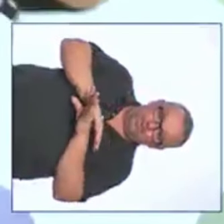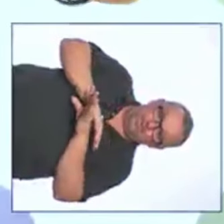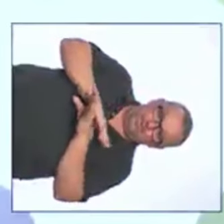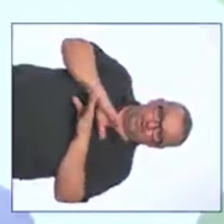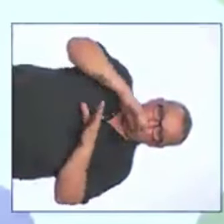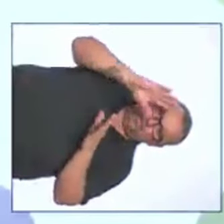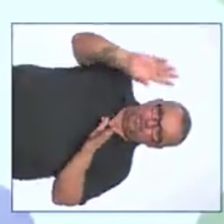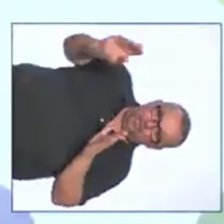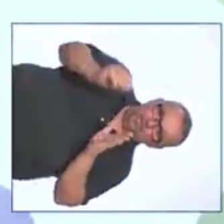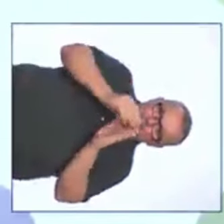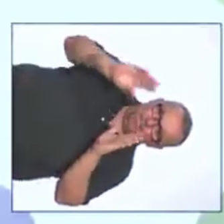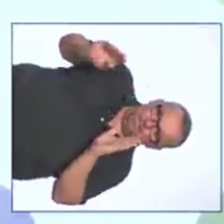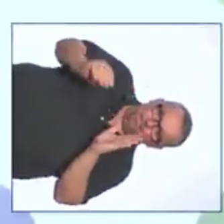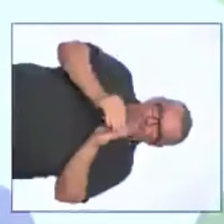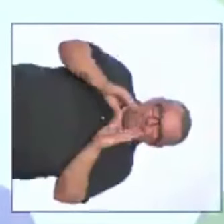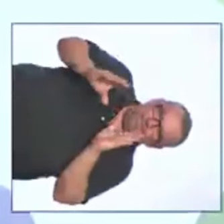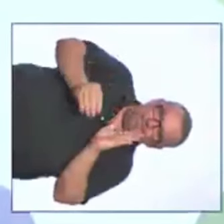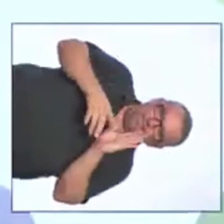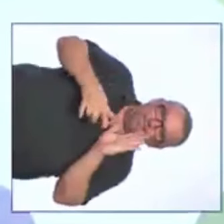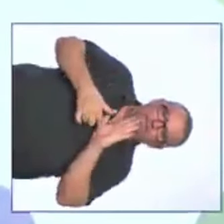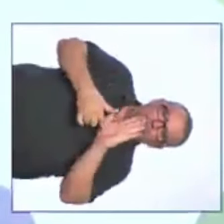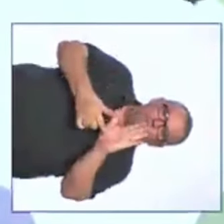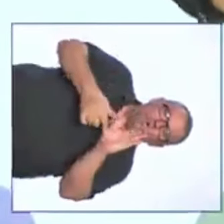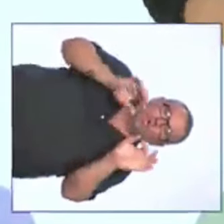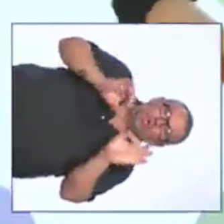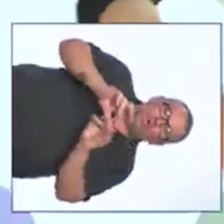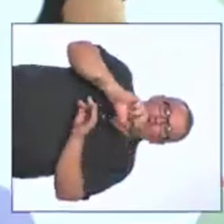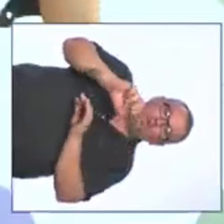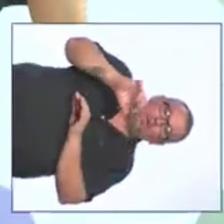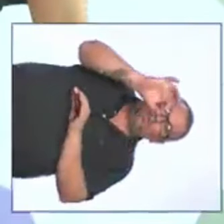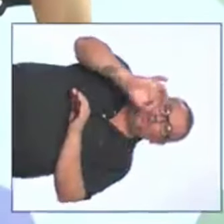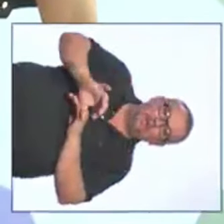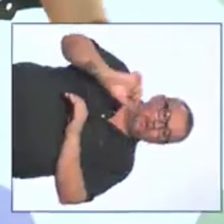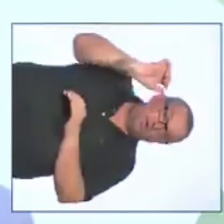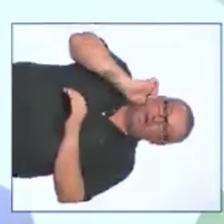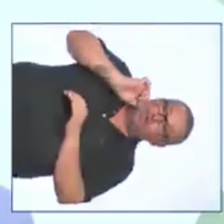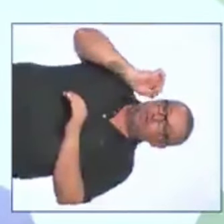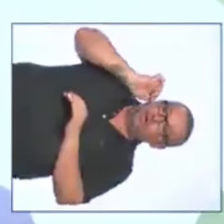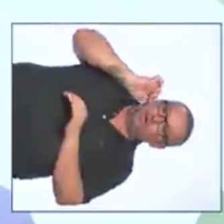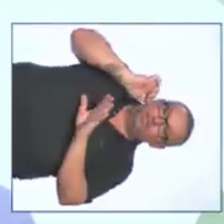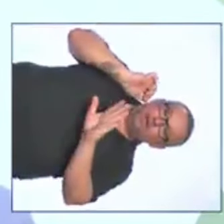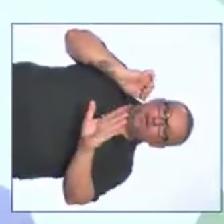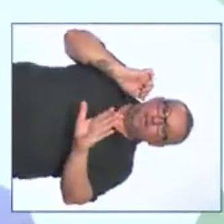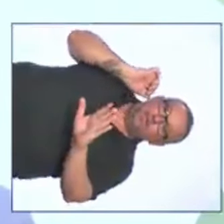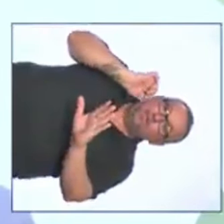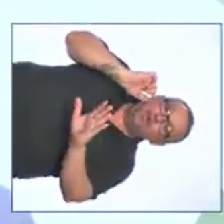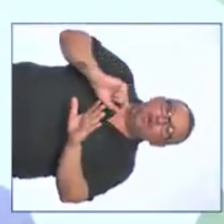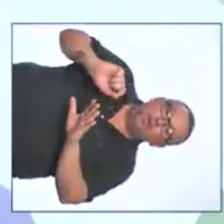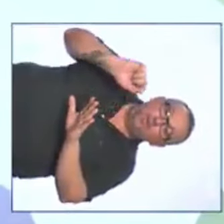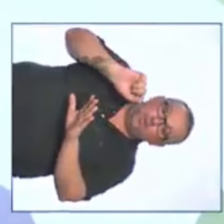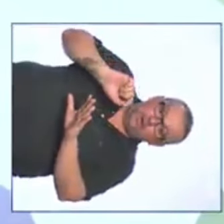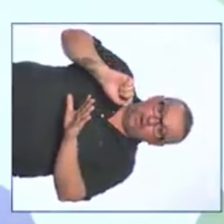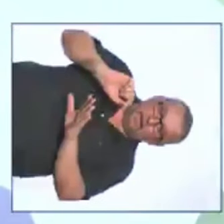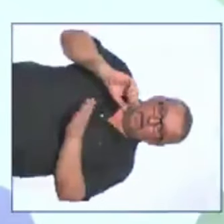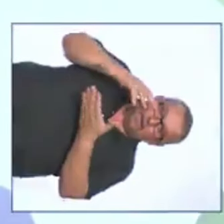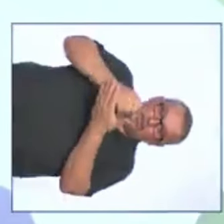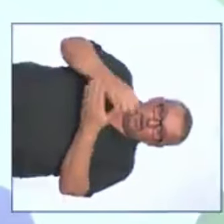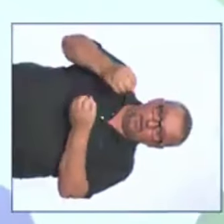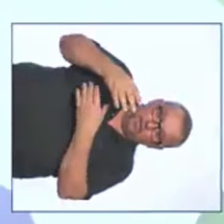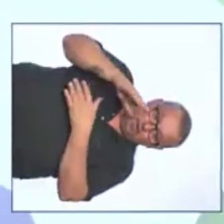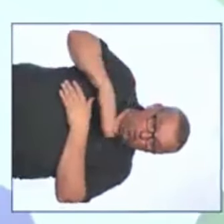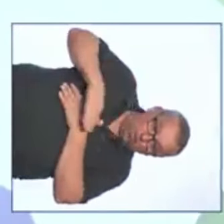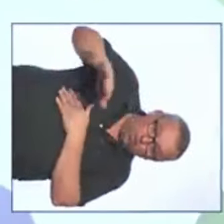às vezes as pessoas apresentam esse número como sendo porque 50% das mulheres mas essas mulheres são o que? você está tirando essa informação de todas